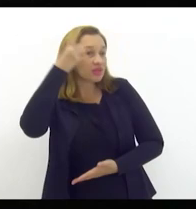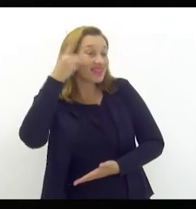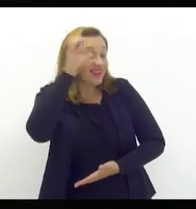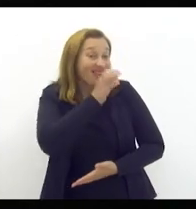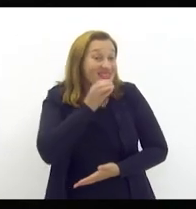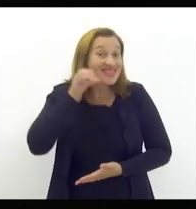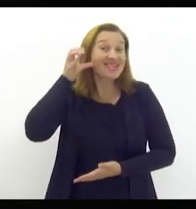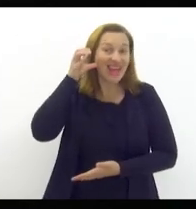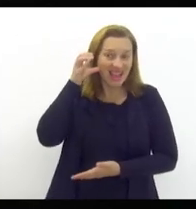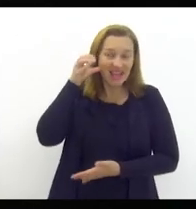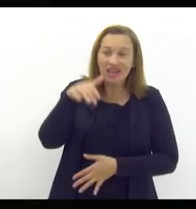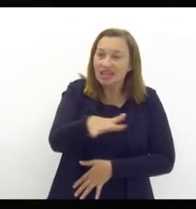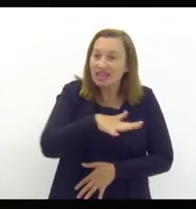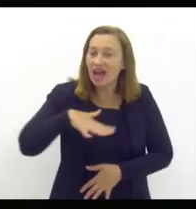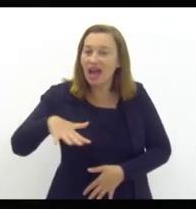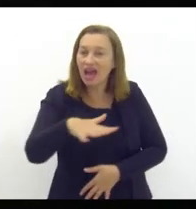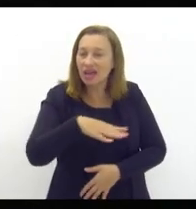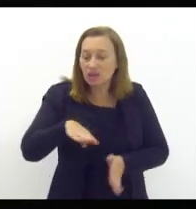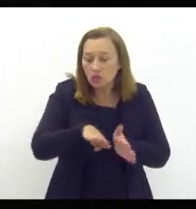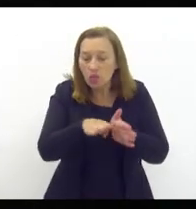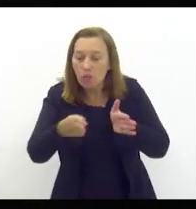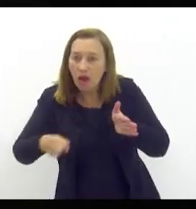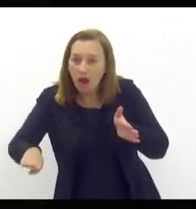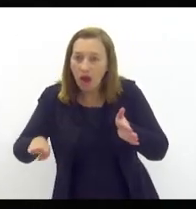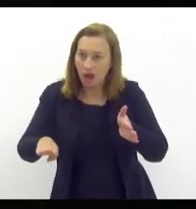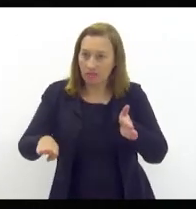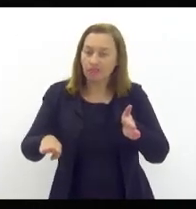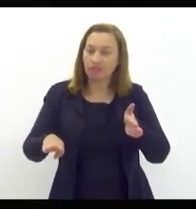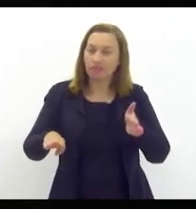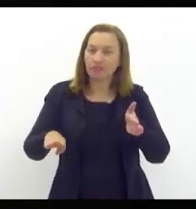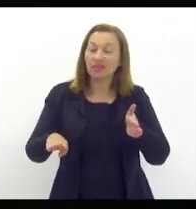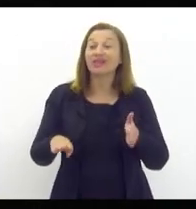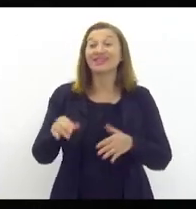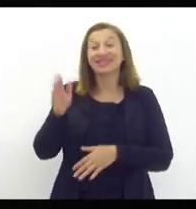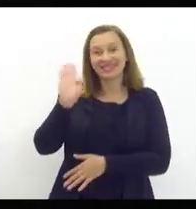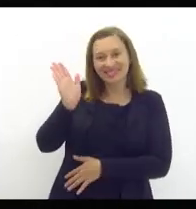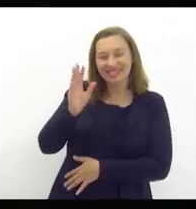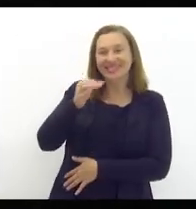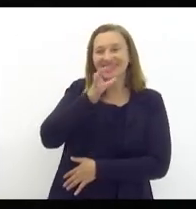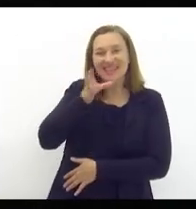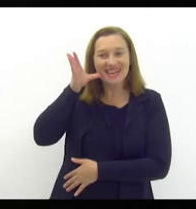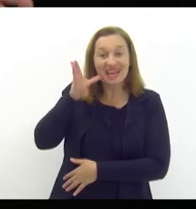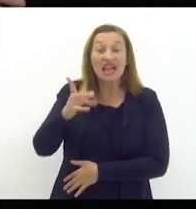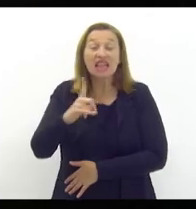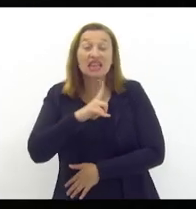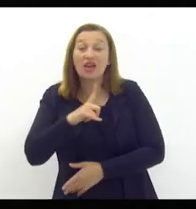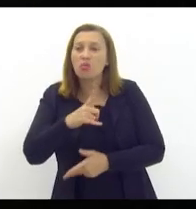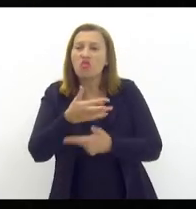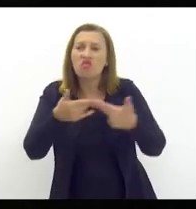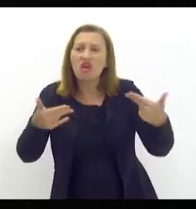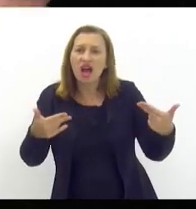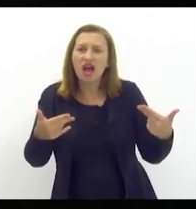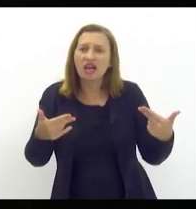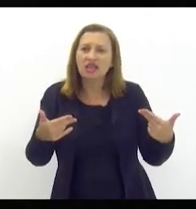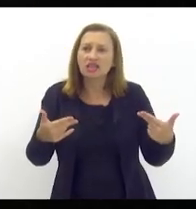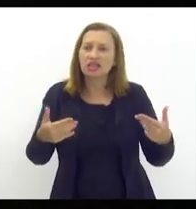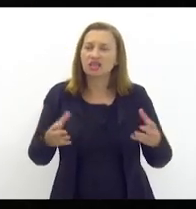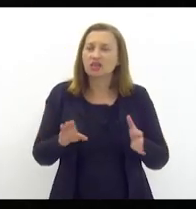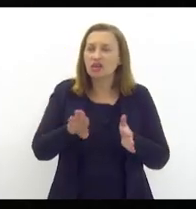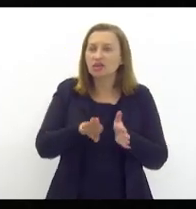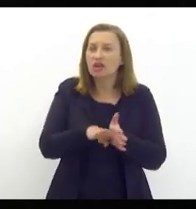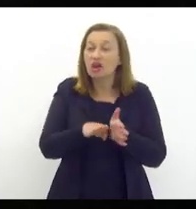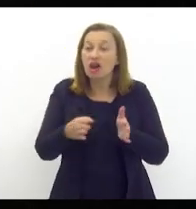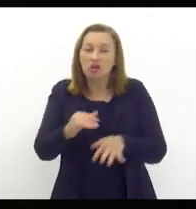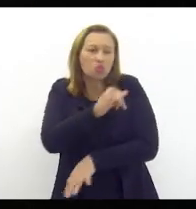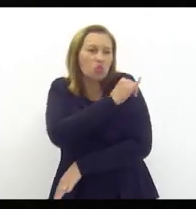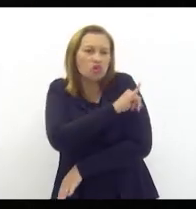que é da área marítima, que ali é Célia, nós temos tantas, a nossa costa no Rio de